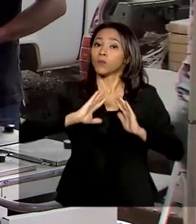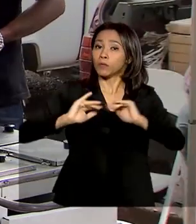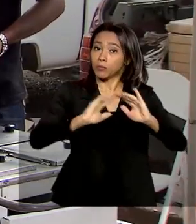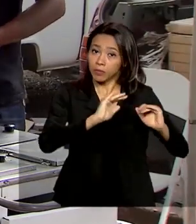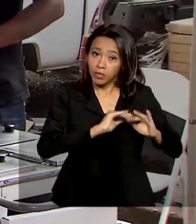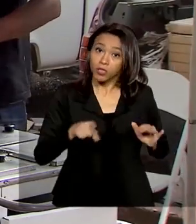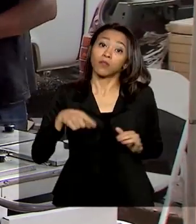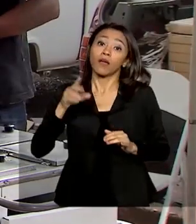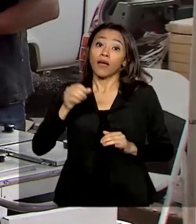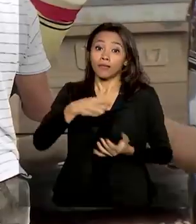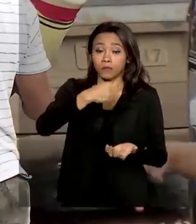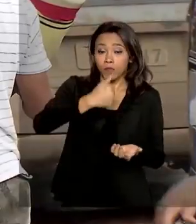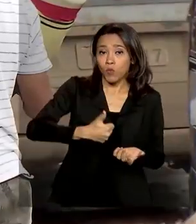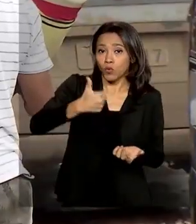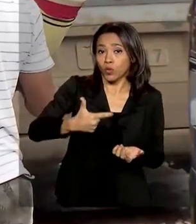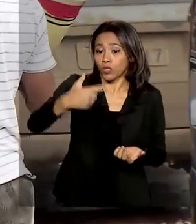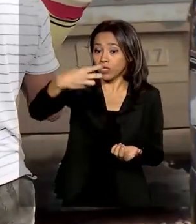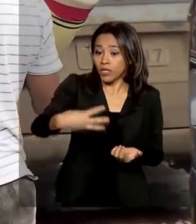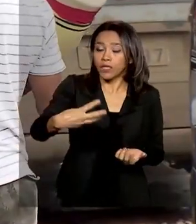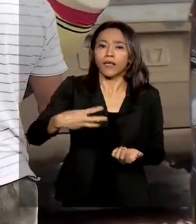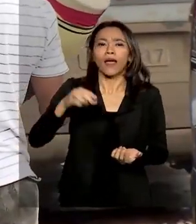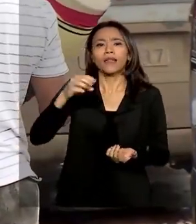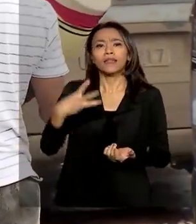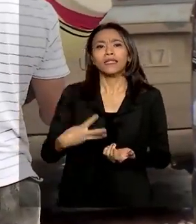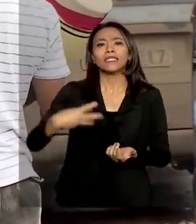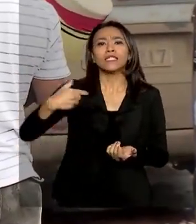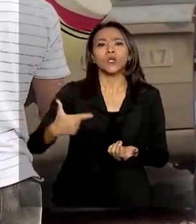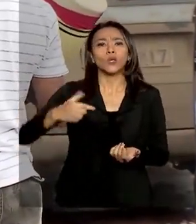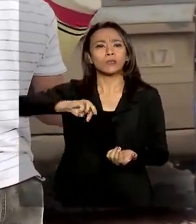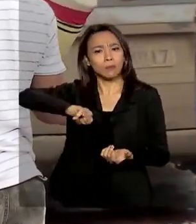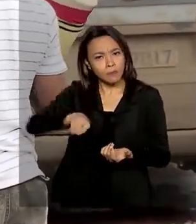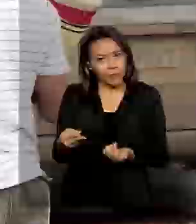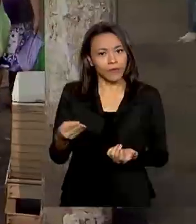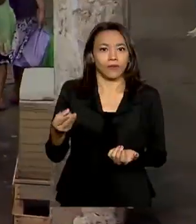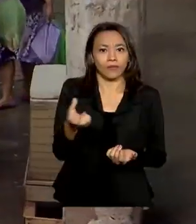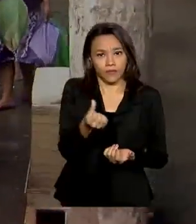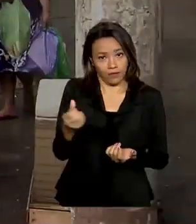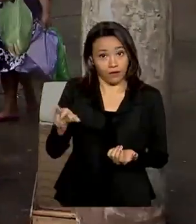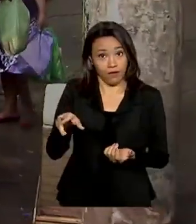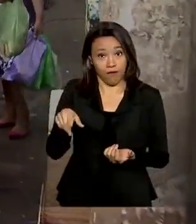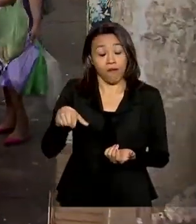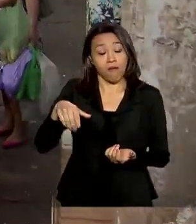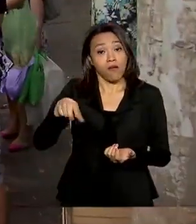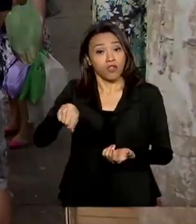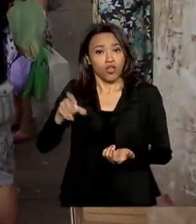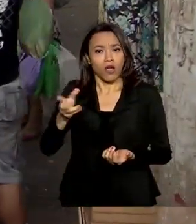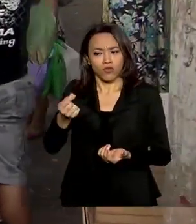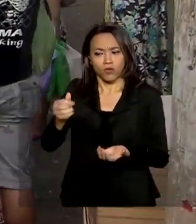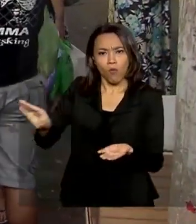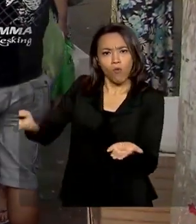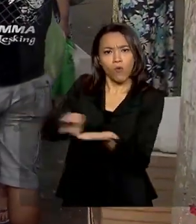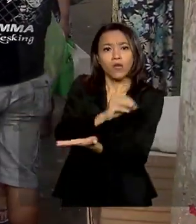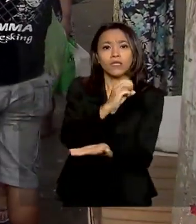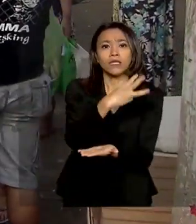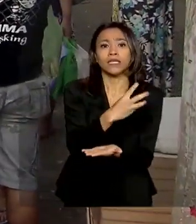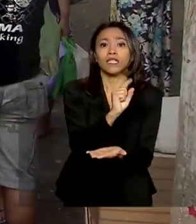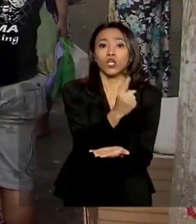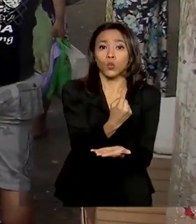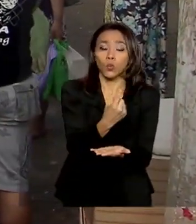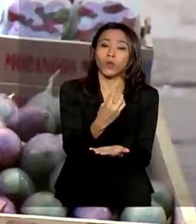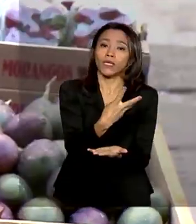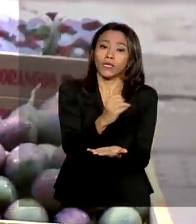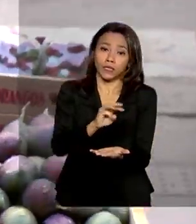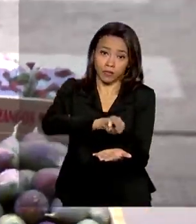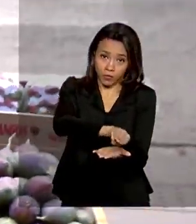cada uma das três parcelas é de R$ 32,7 bilhões. Nesse total, já foram transferidos R$ 31,3